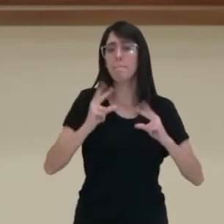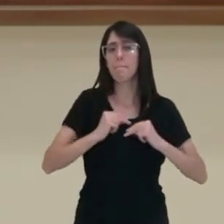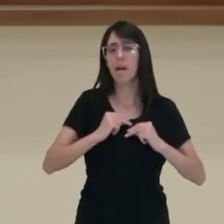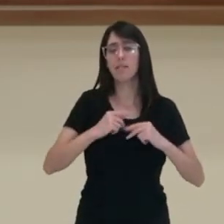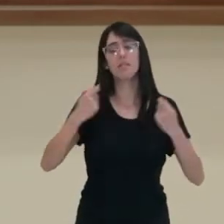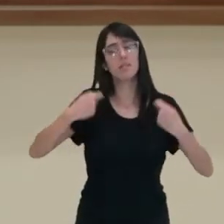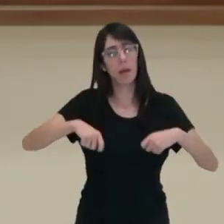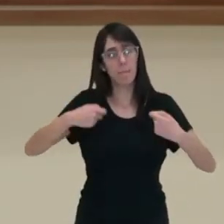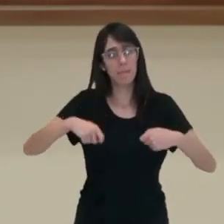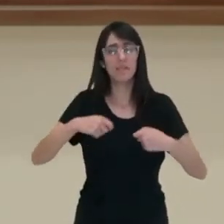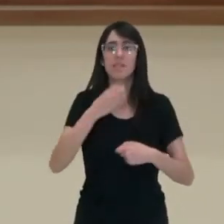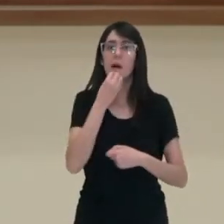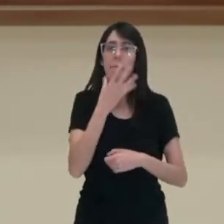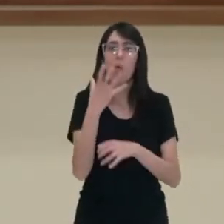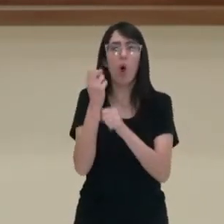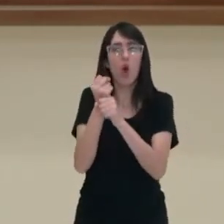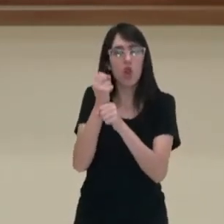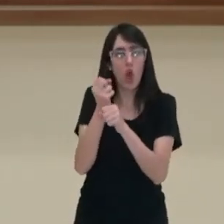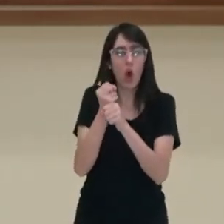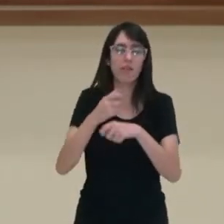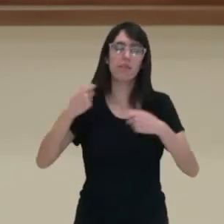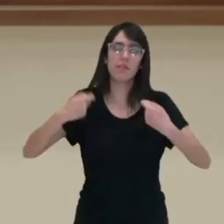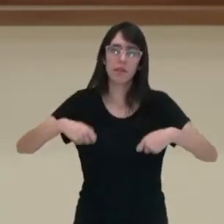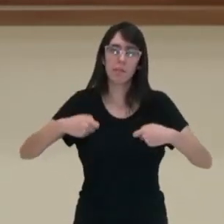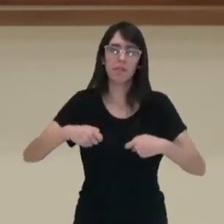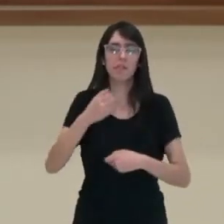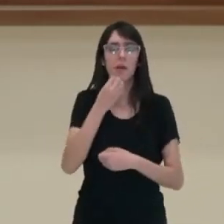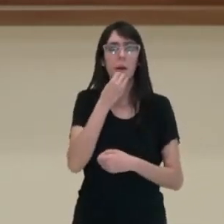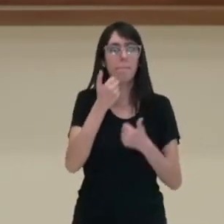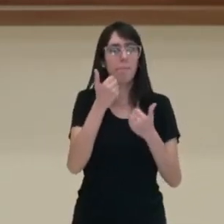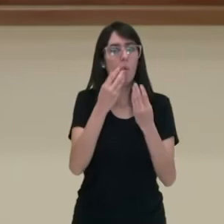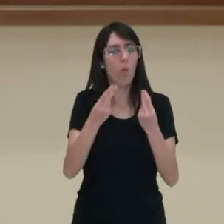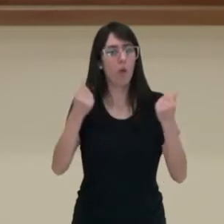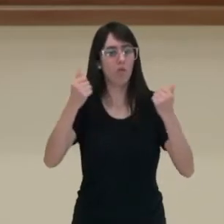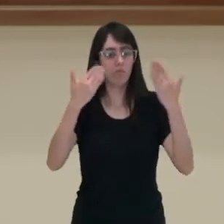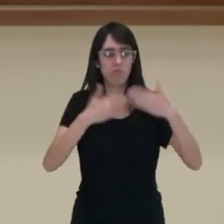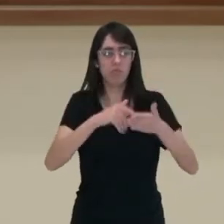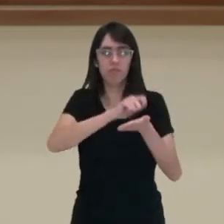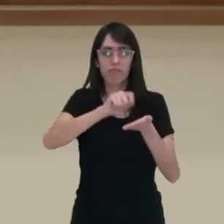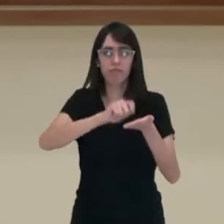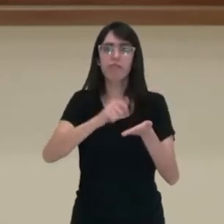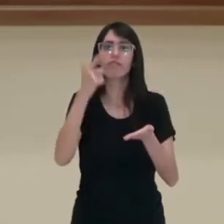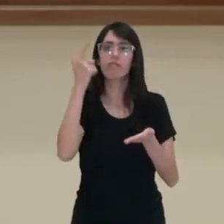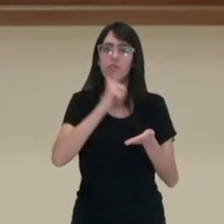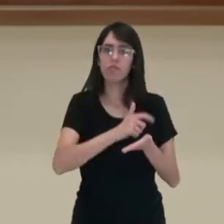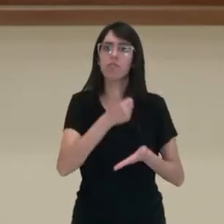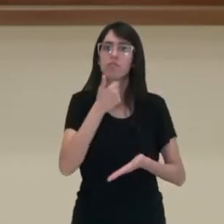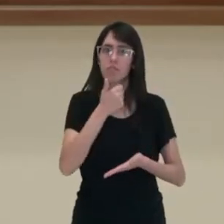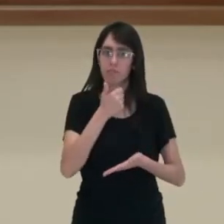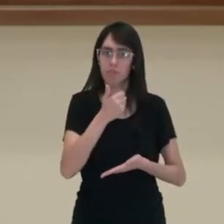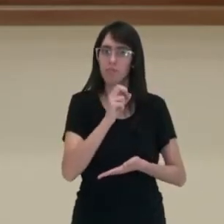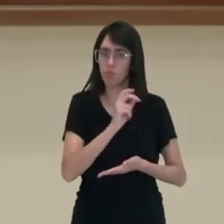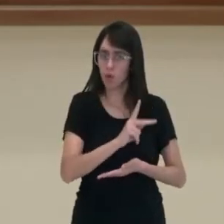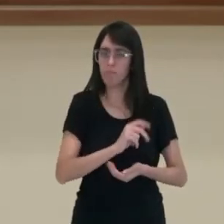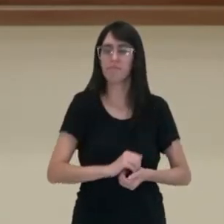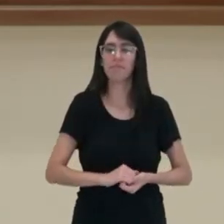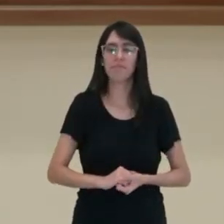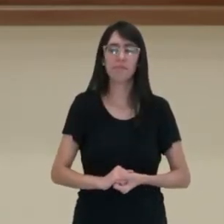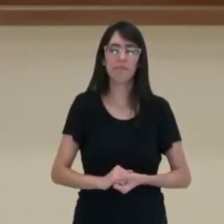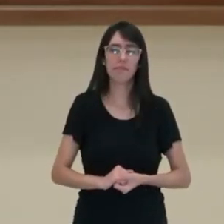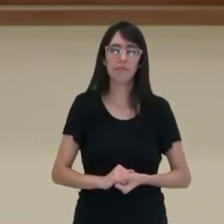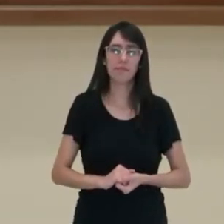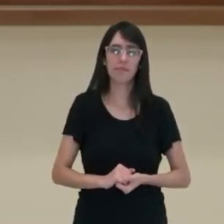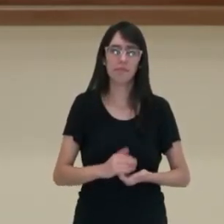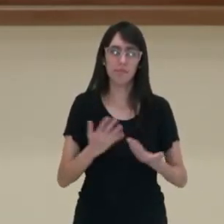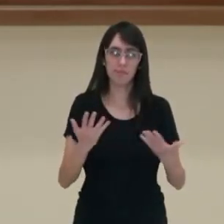processo seletivo, estar qualificado, assim, nessa questão de desempenho pessoal, ok? Então, um